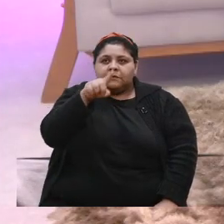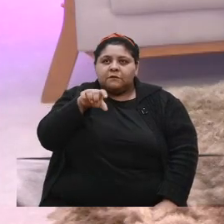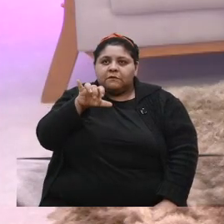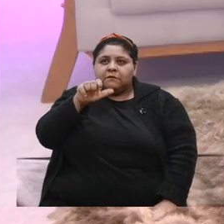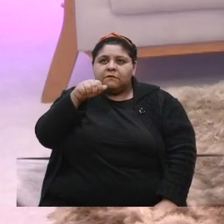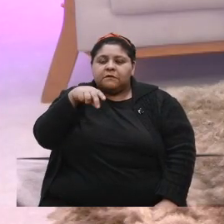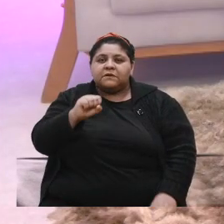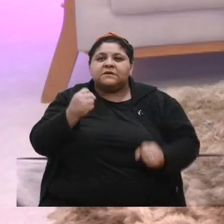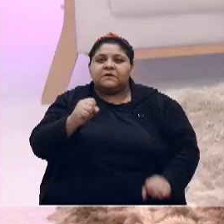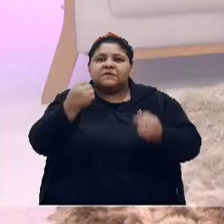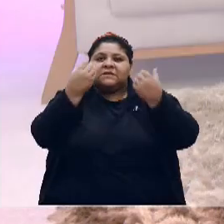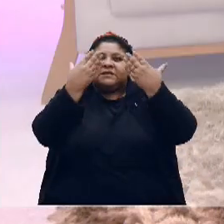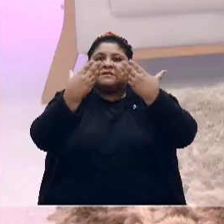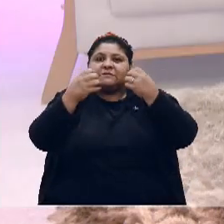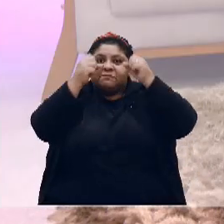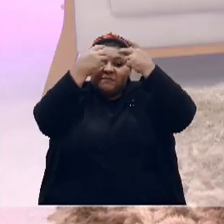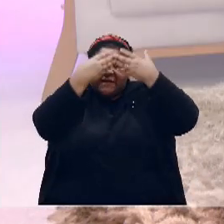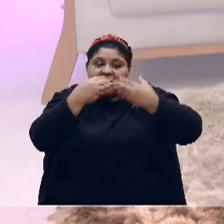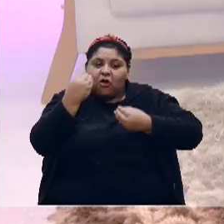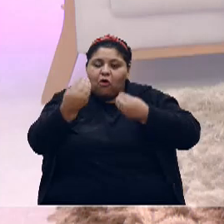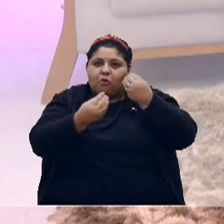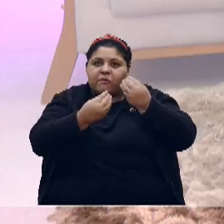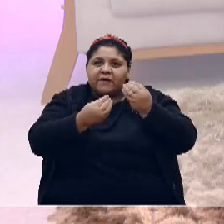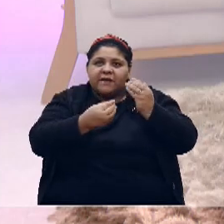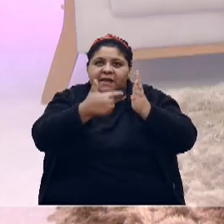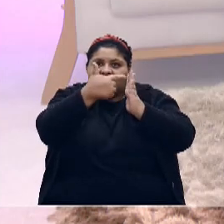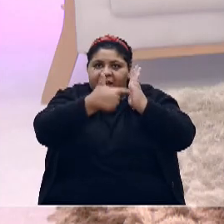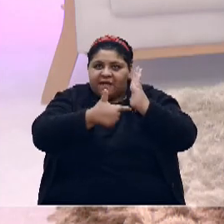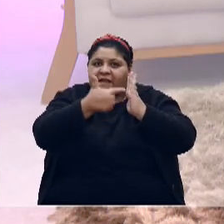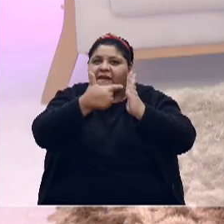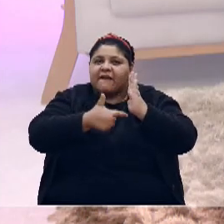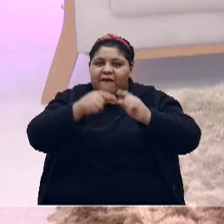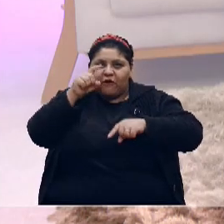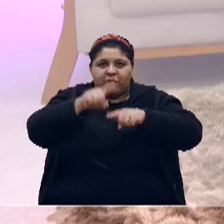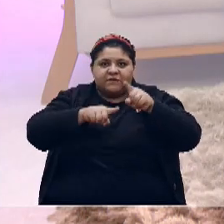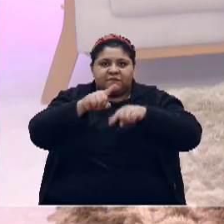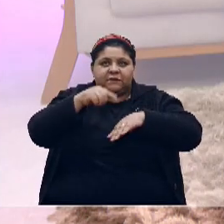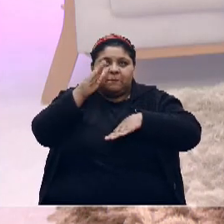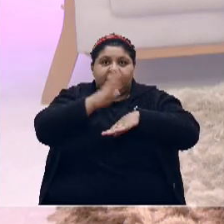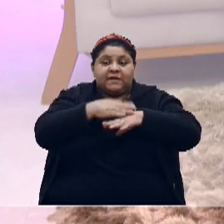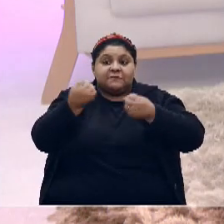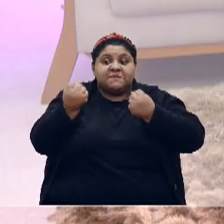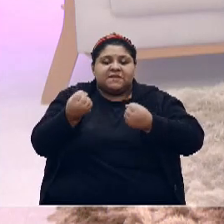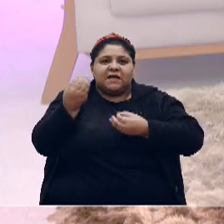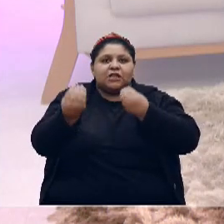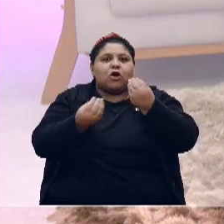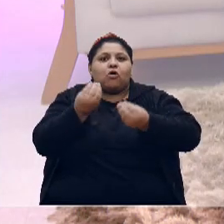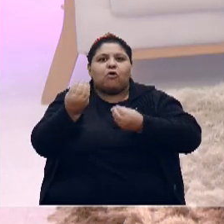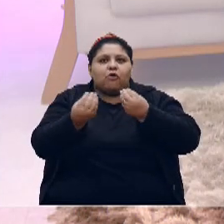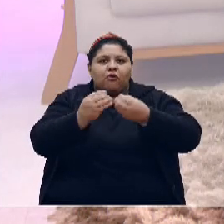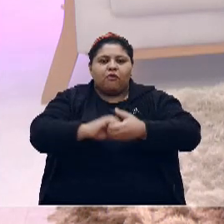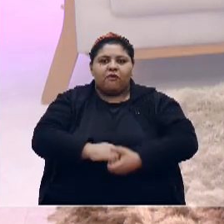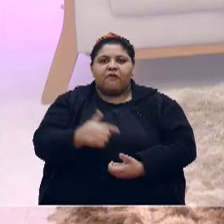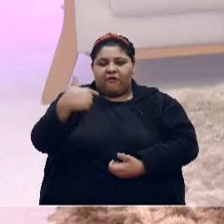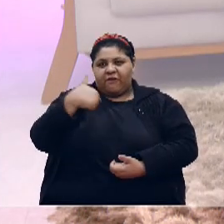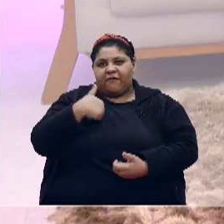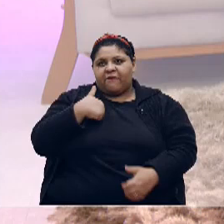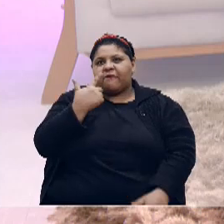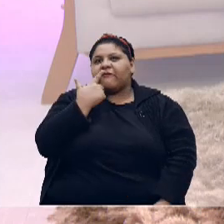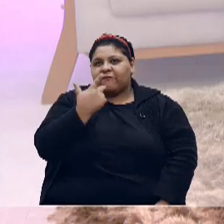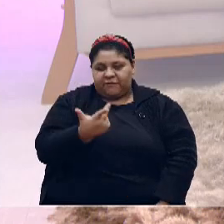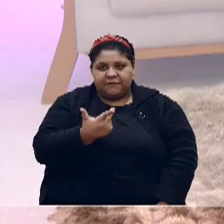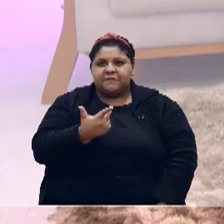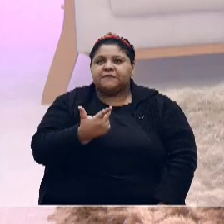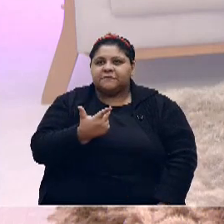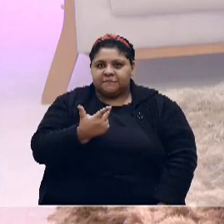que é ser soldadora, que é uma atividade um pouco mais pesada, né? Como é que é a tua atuação, assim? Eu costumo dizer que